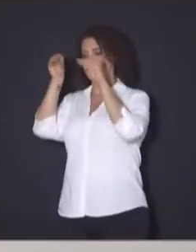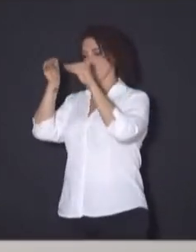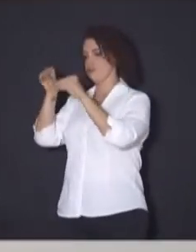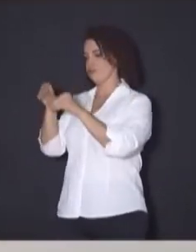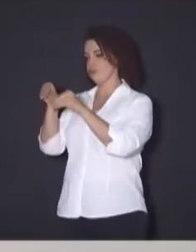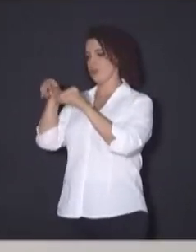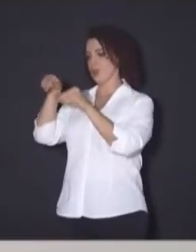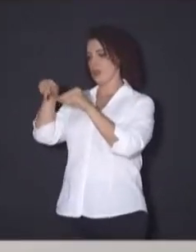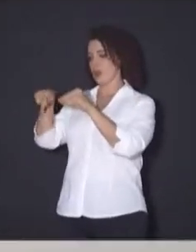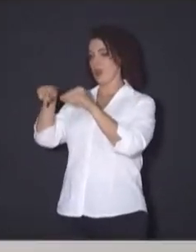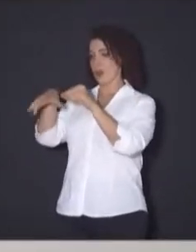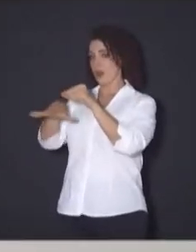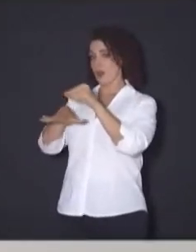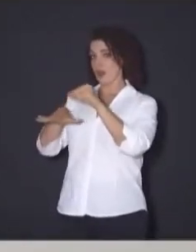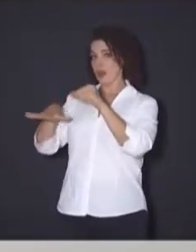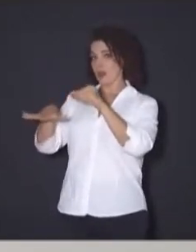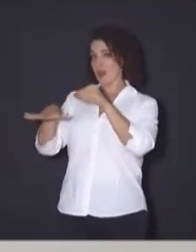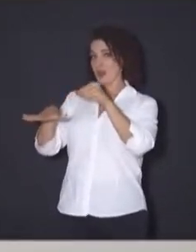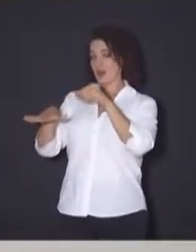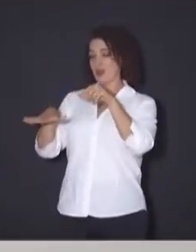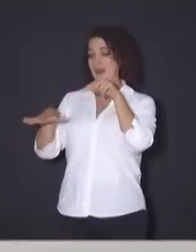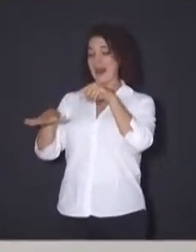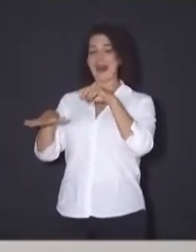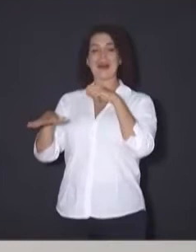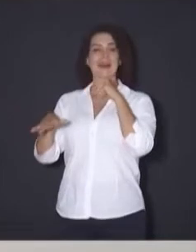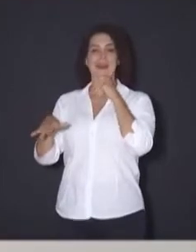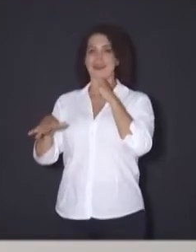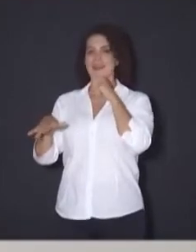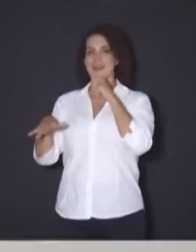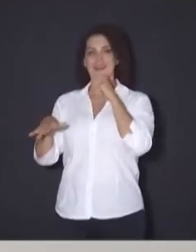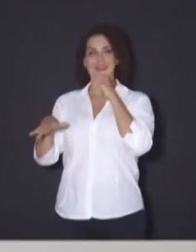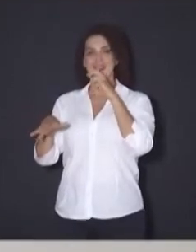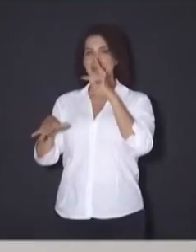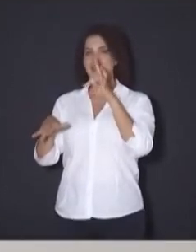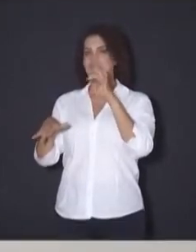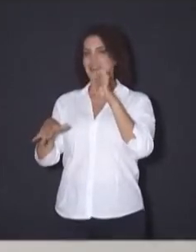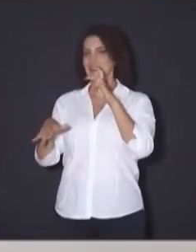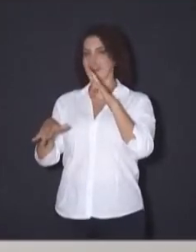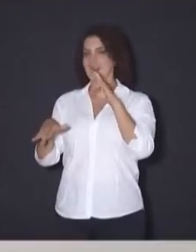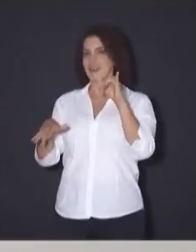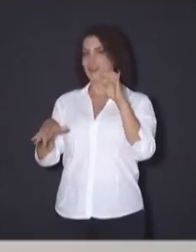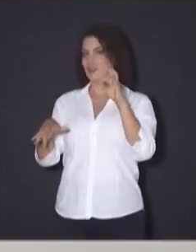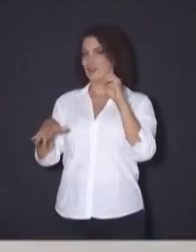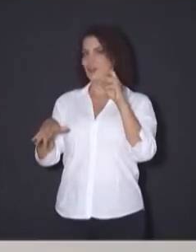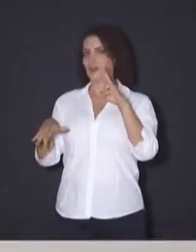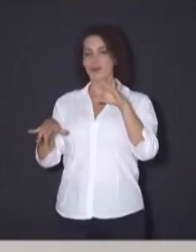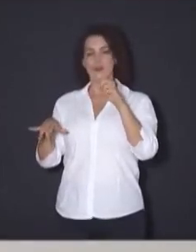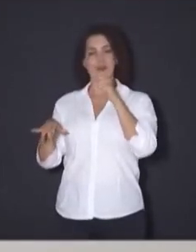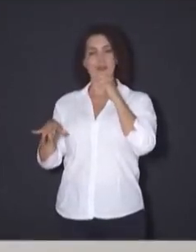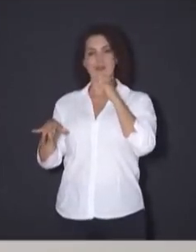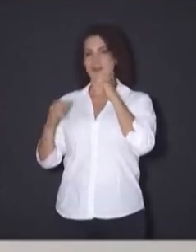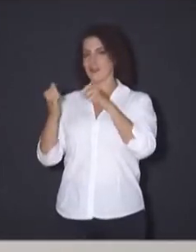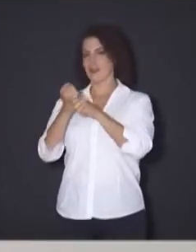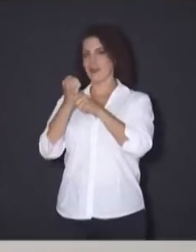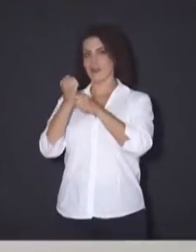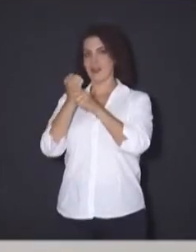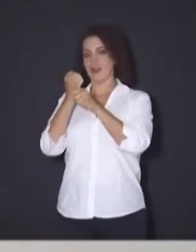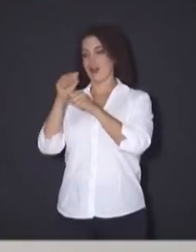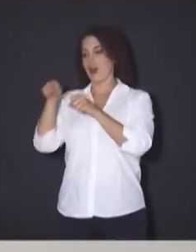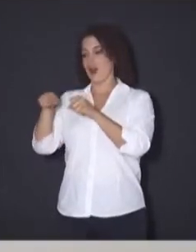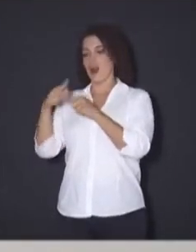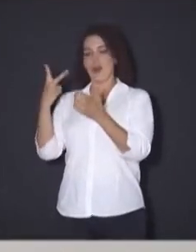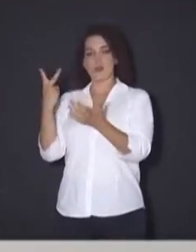território porque ele ainda não tinha sido construído você tem um território de conflito